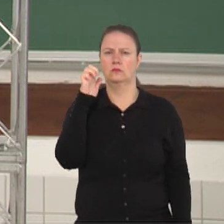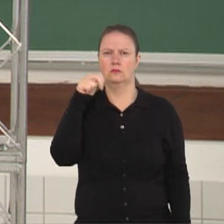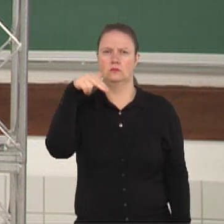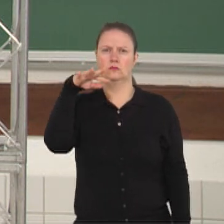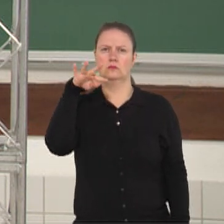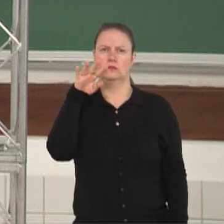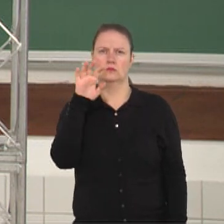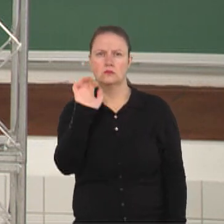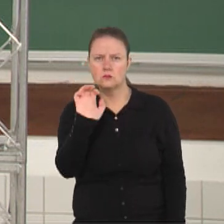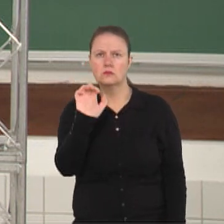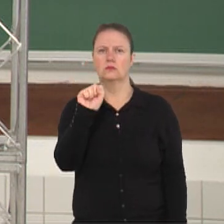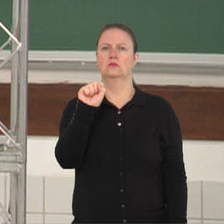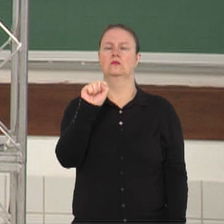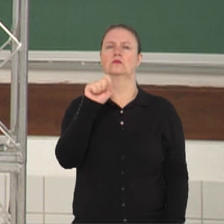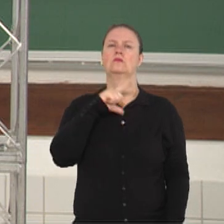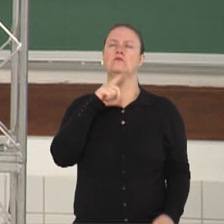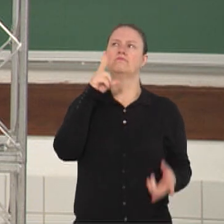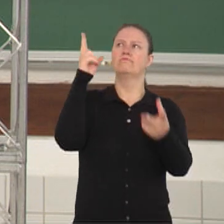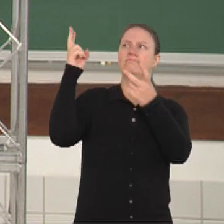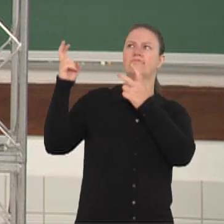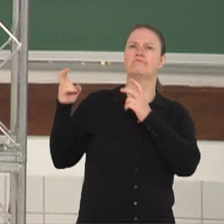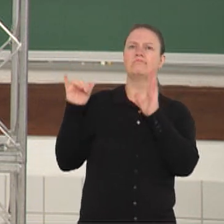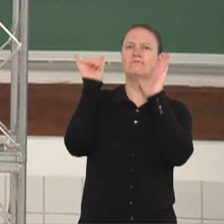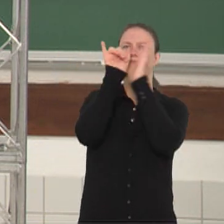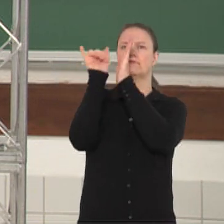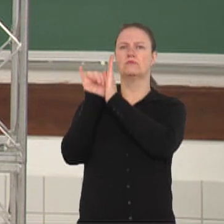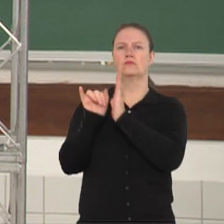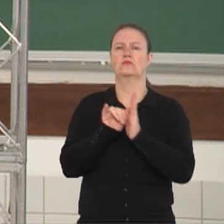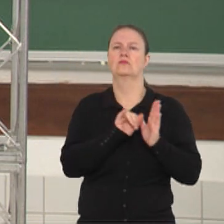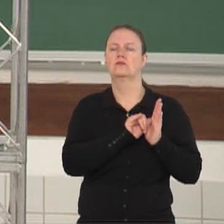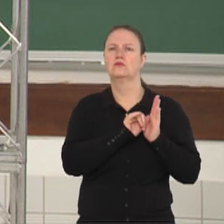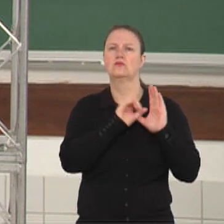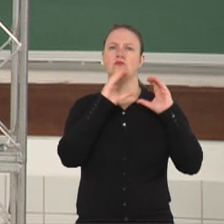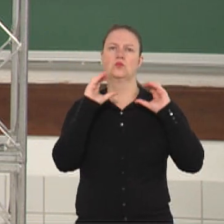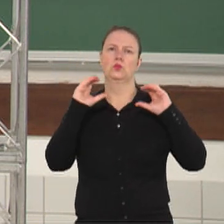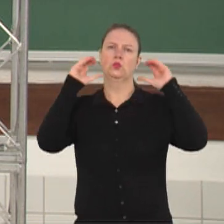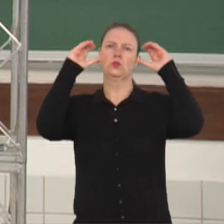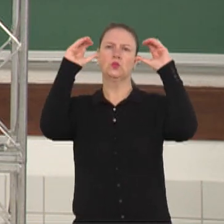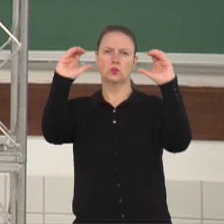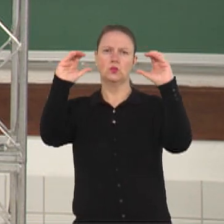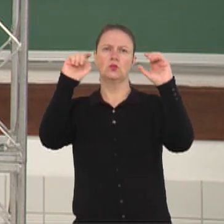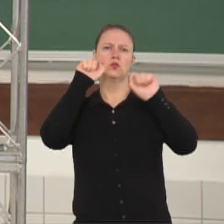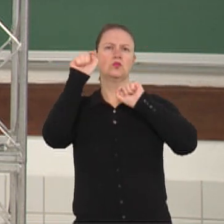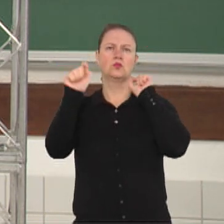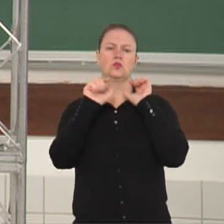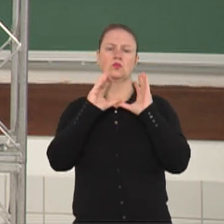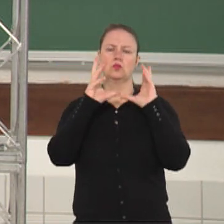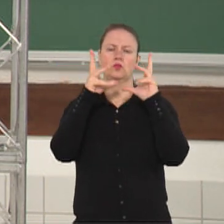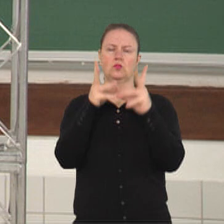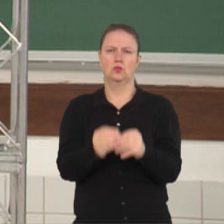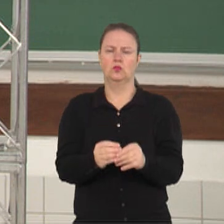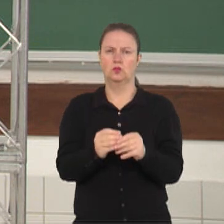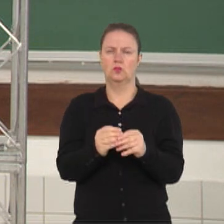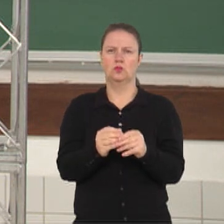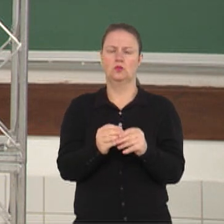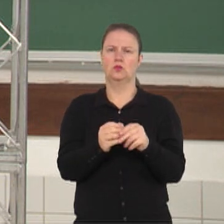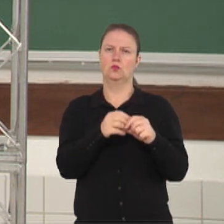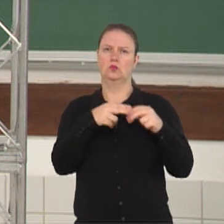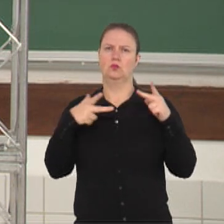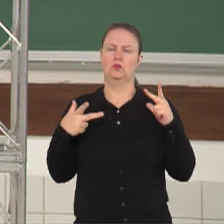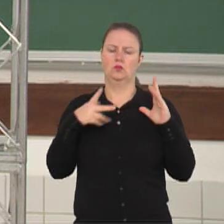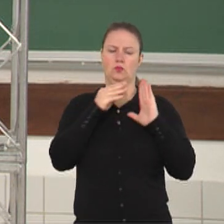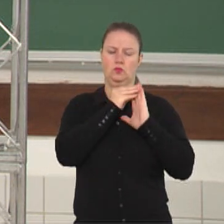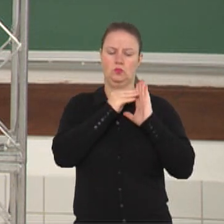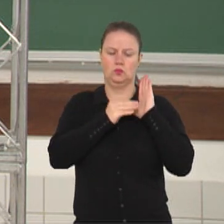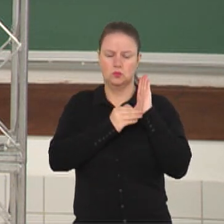consegue com facilidade identificar quem são os coeficientes da função, todo o restante do conteúdo